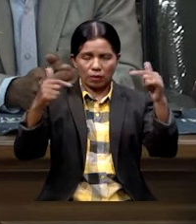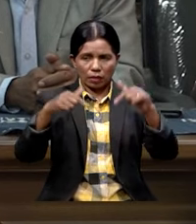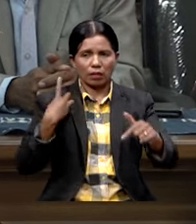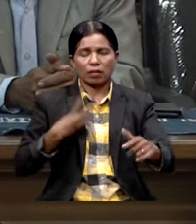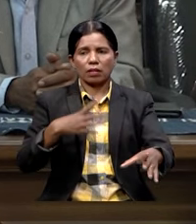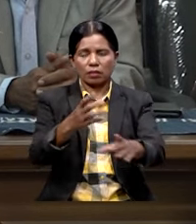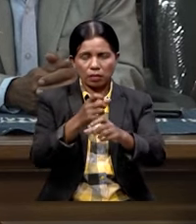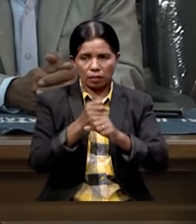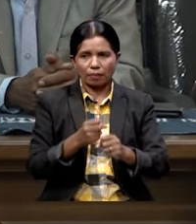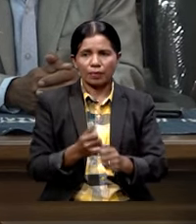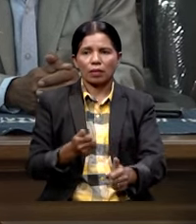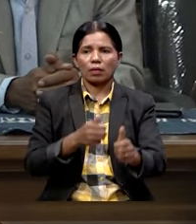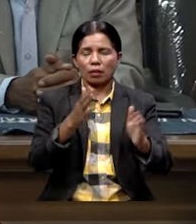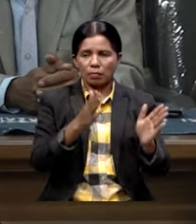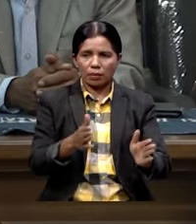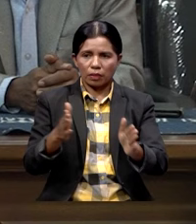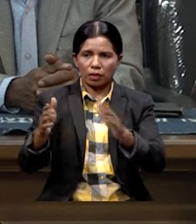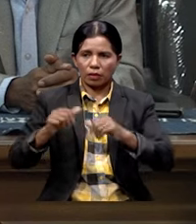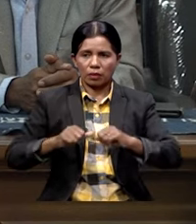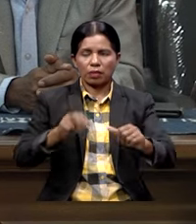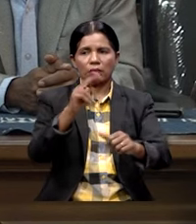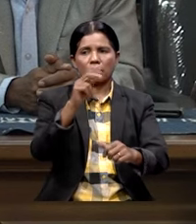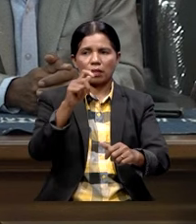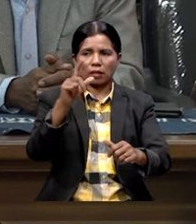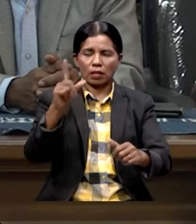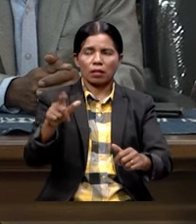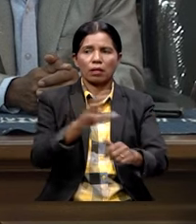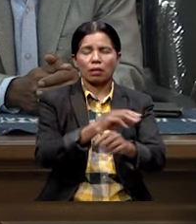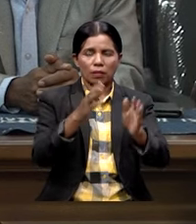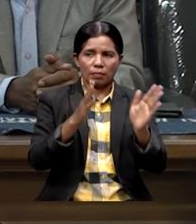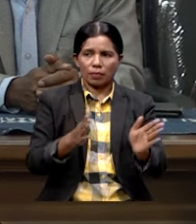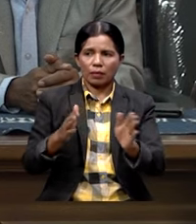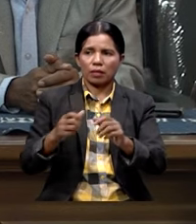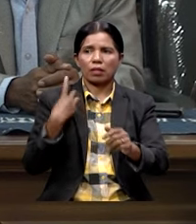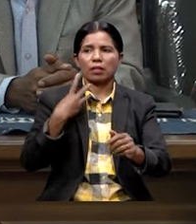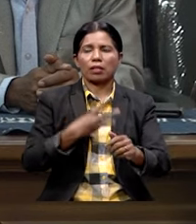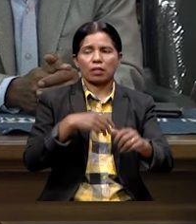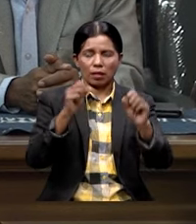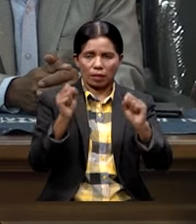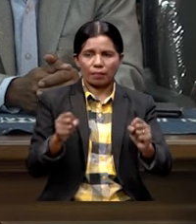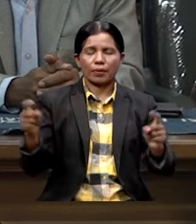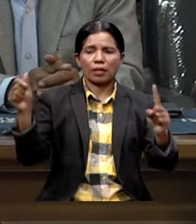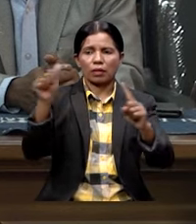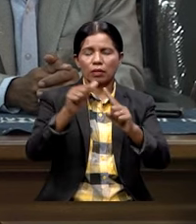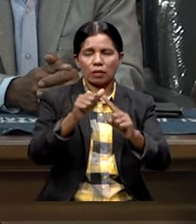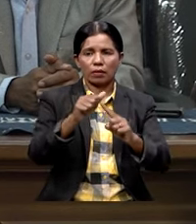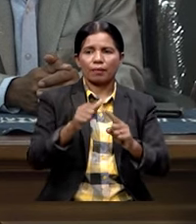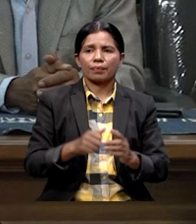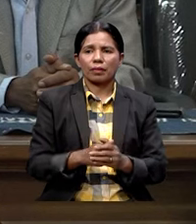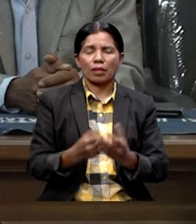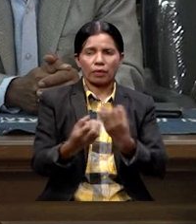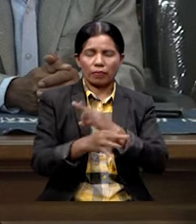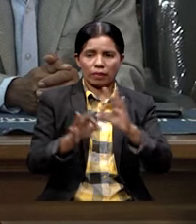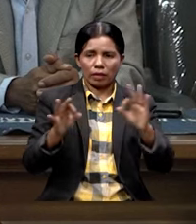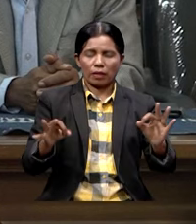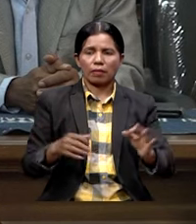simo tuir processo neve maka lau e oriental processo de admissão e ita consegue to e período final